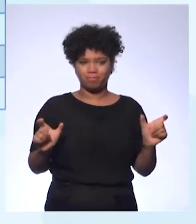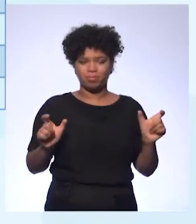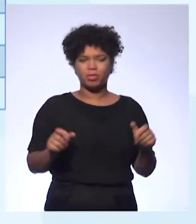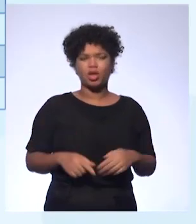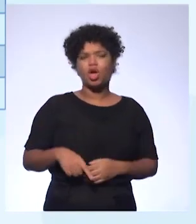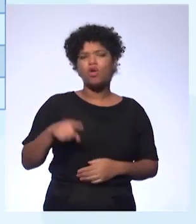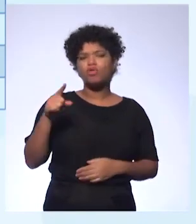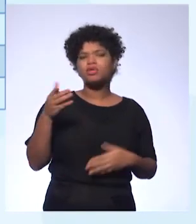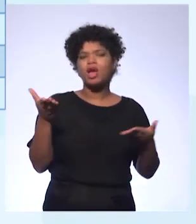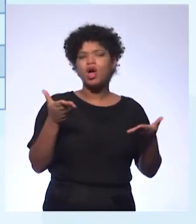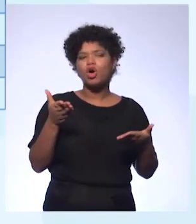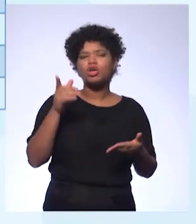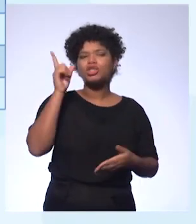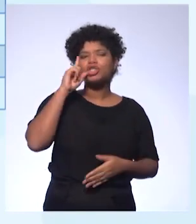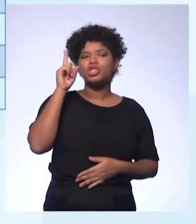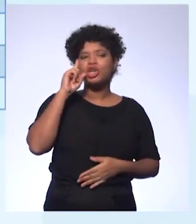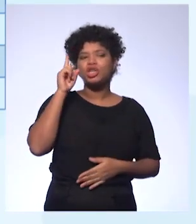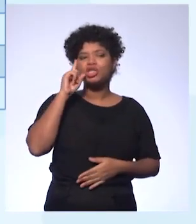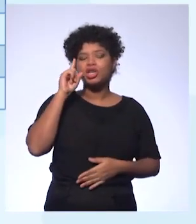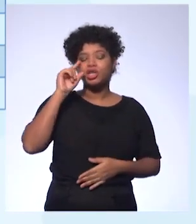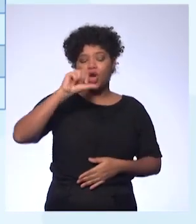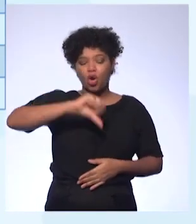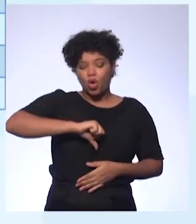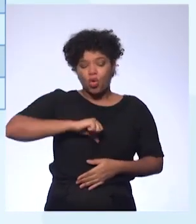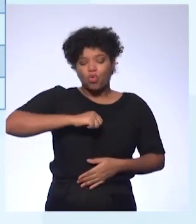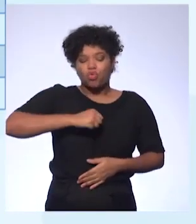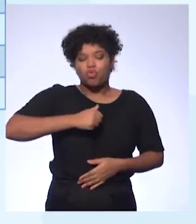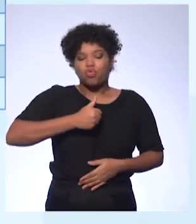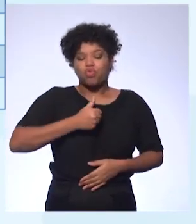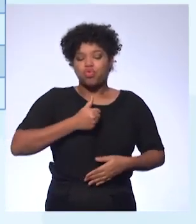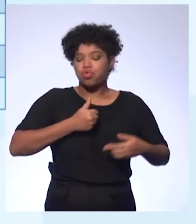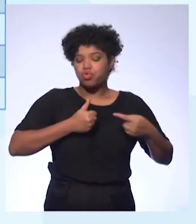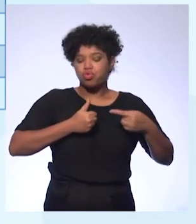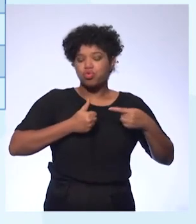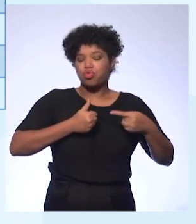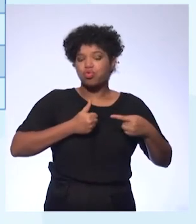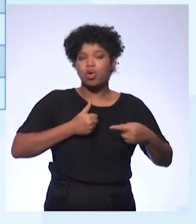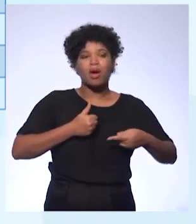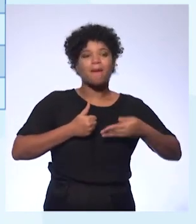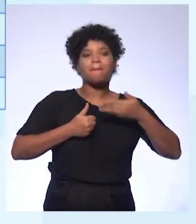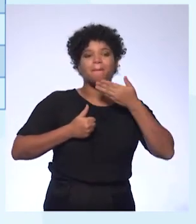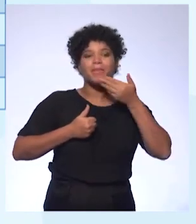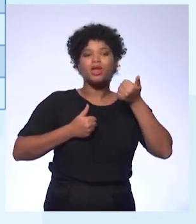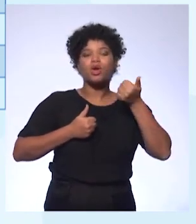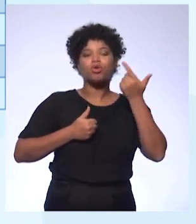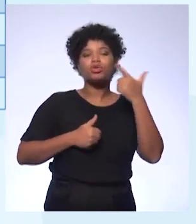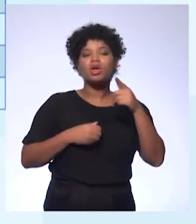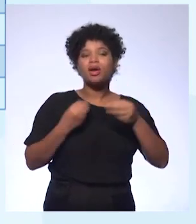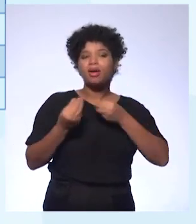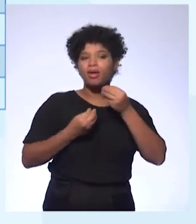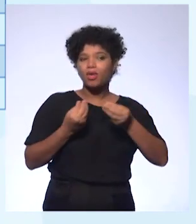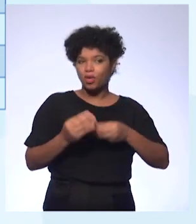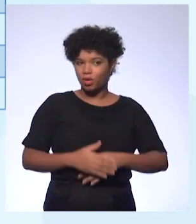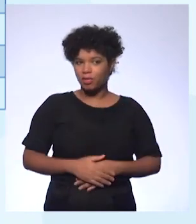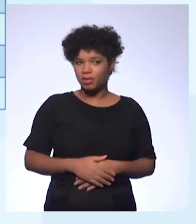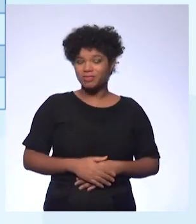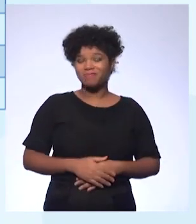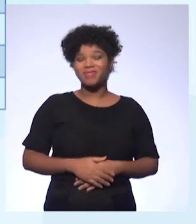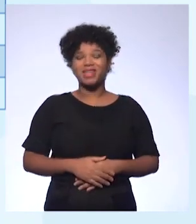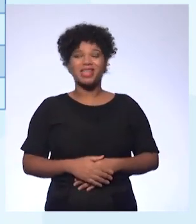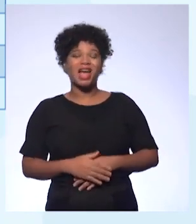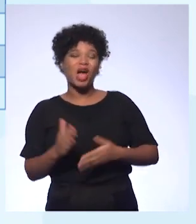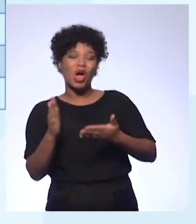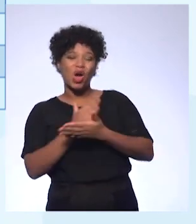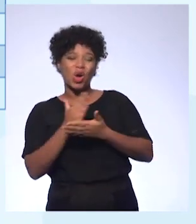você tem feito no seu dia a dia para engrandecer sua autoestima? E o que atrapalha